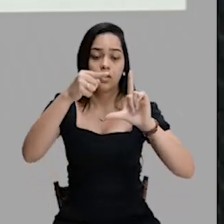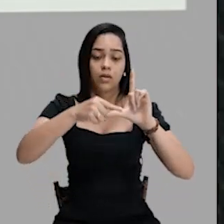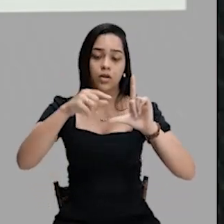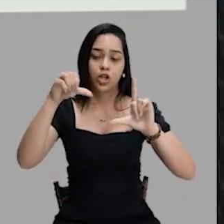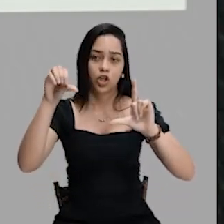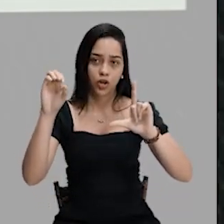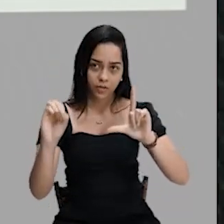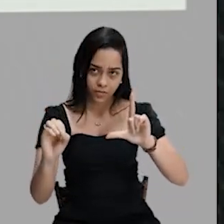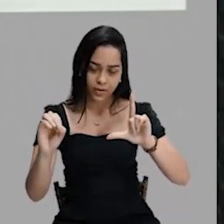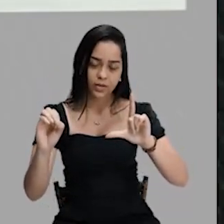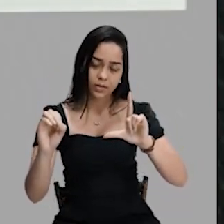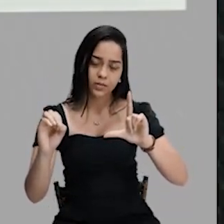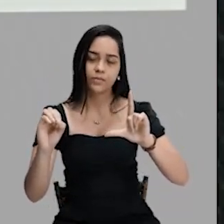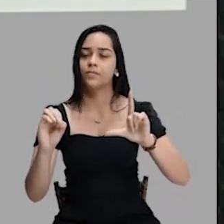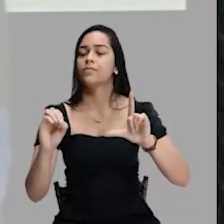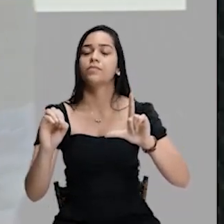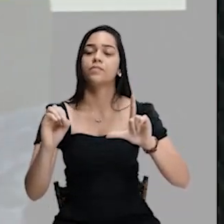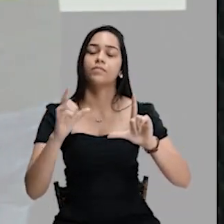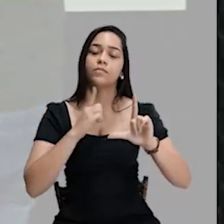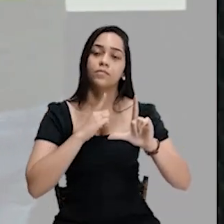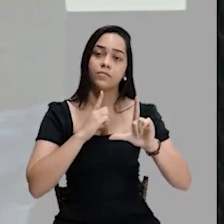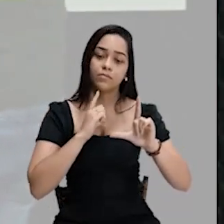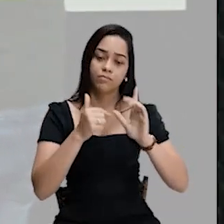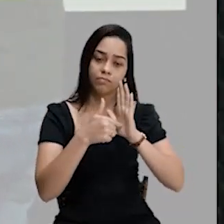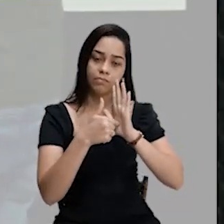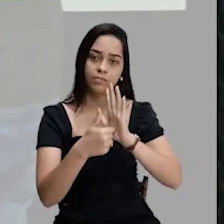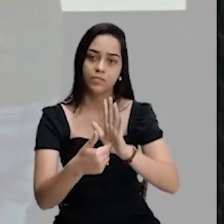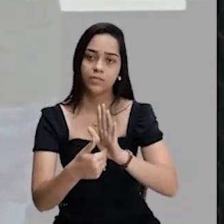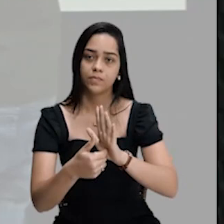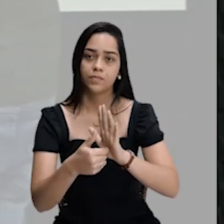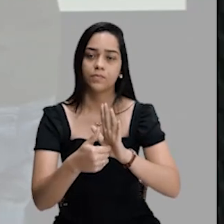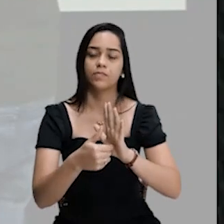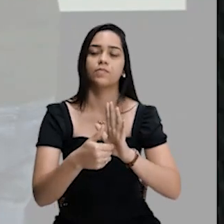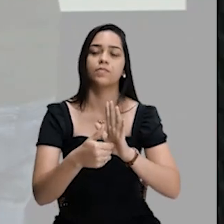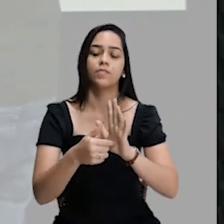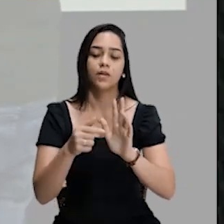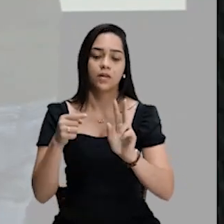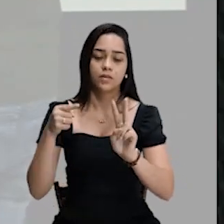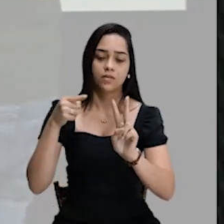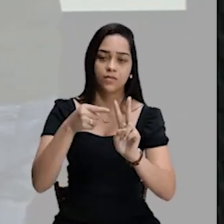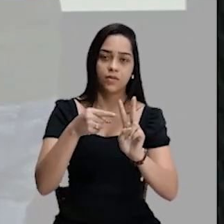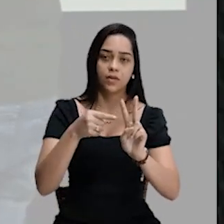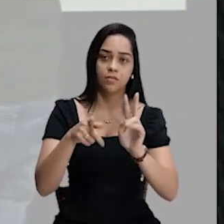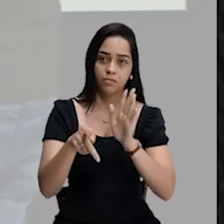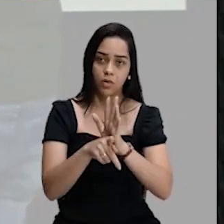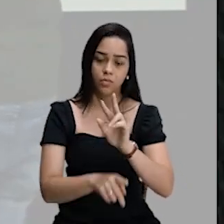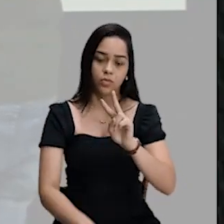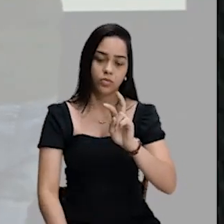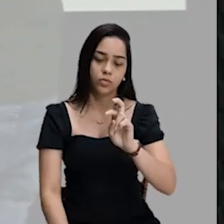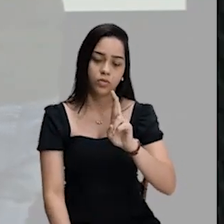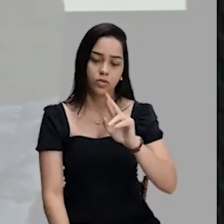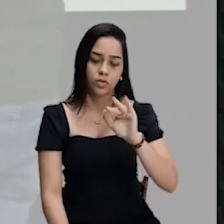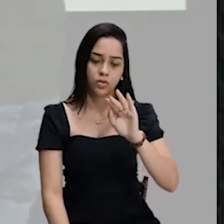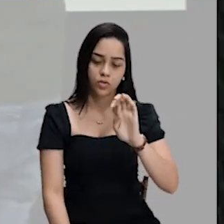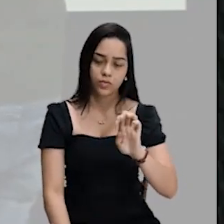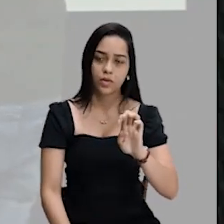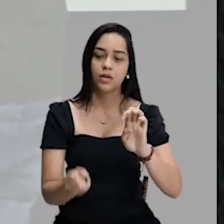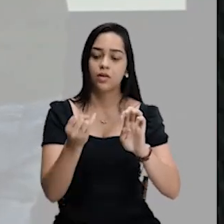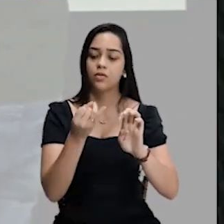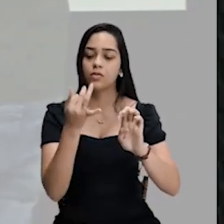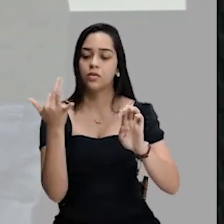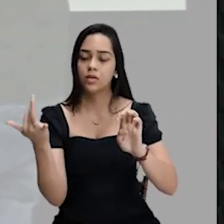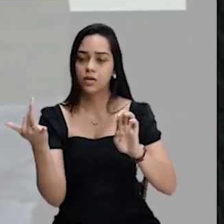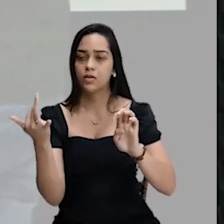graus. Tá? Então, os elementos que aparecem aqui na fórmula, esse V é o vértice, a